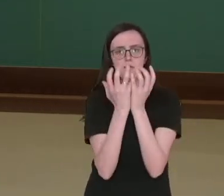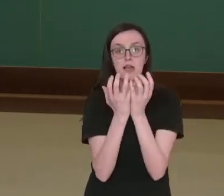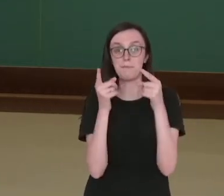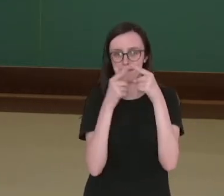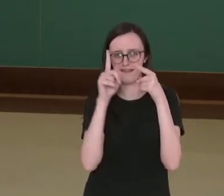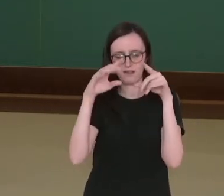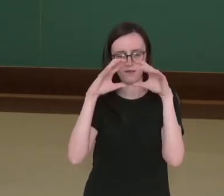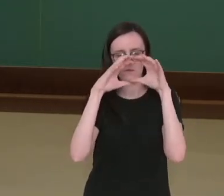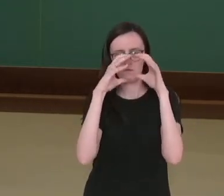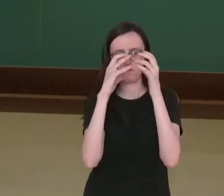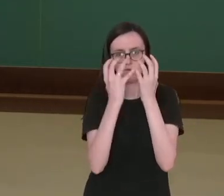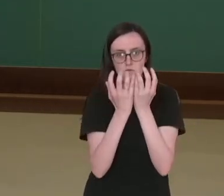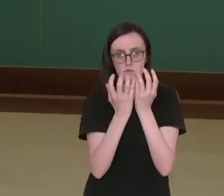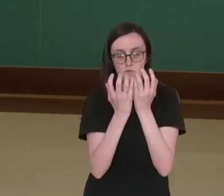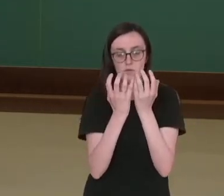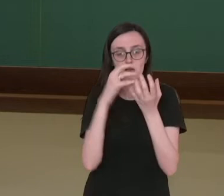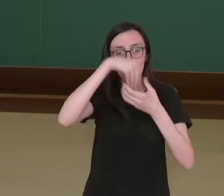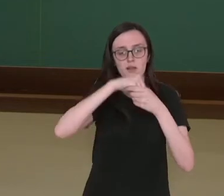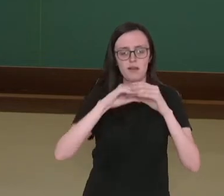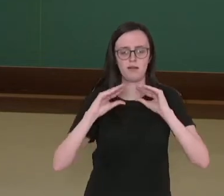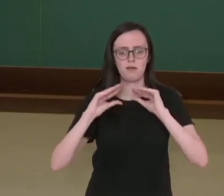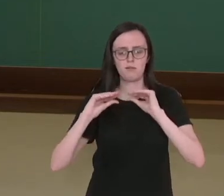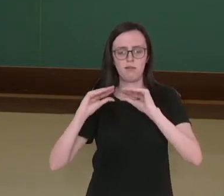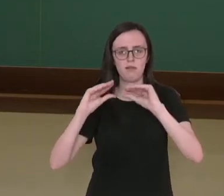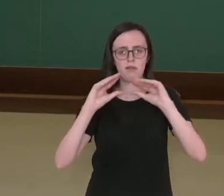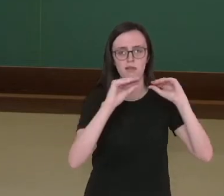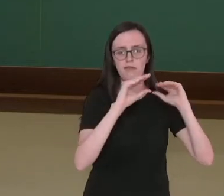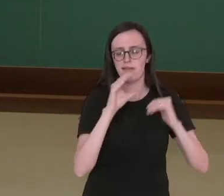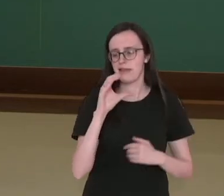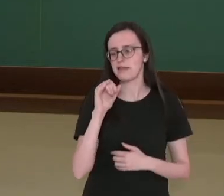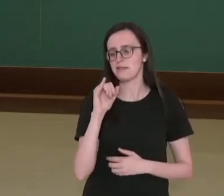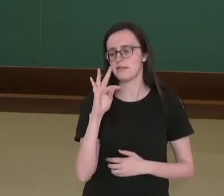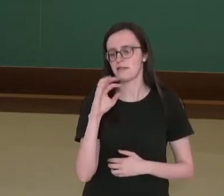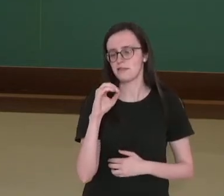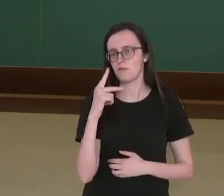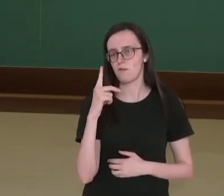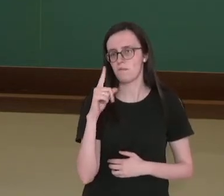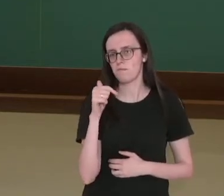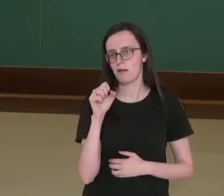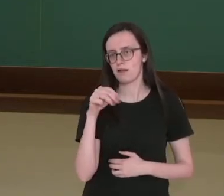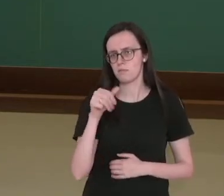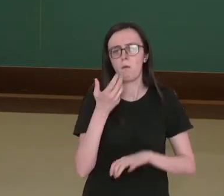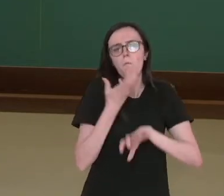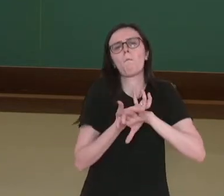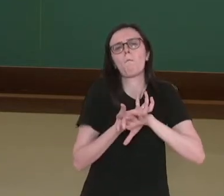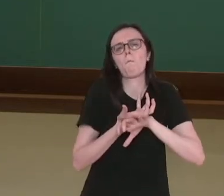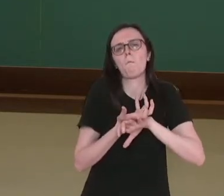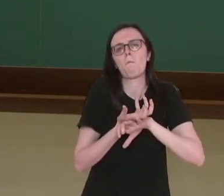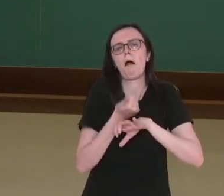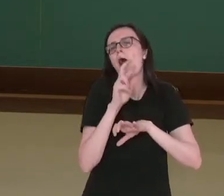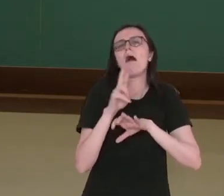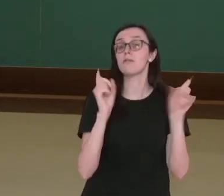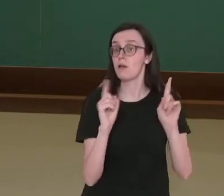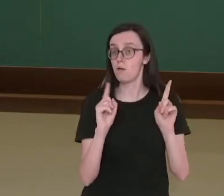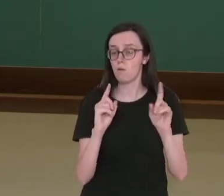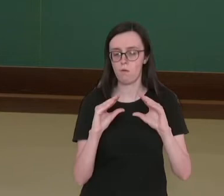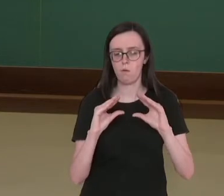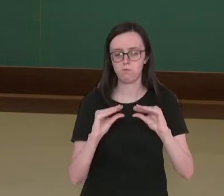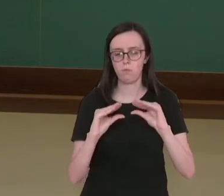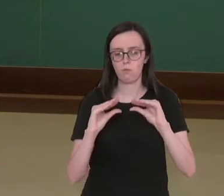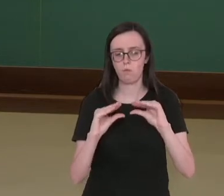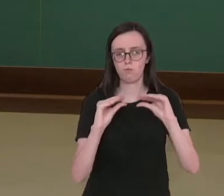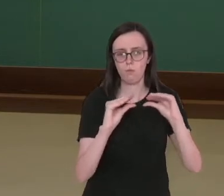da célula. O citoplasma é o que vai preencher toda essa célula. Ela não fica vazia, oca ou cheia de ar. Ela fica cheia